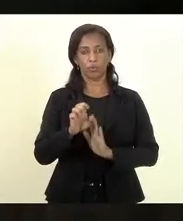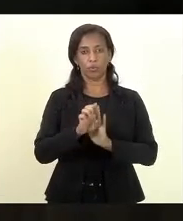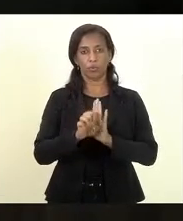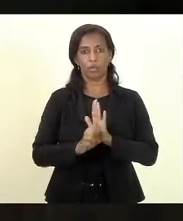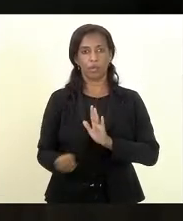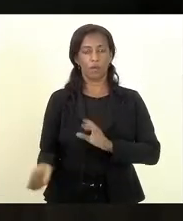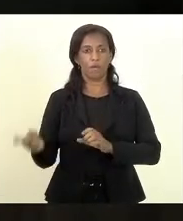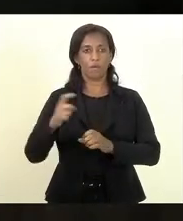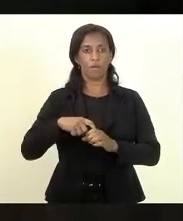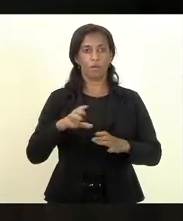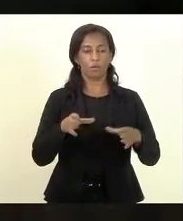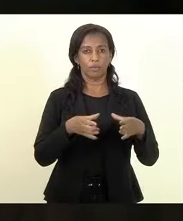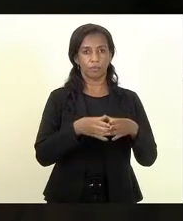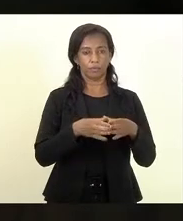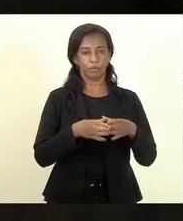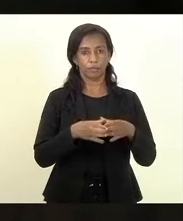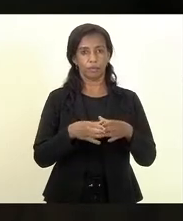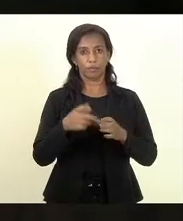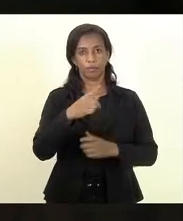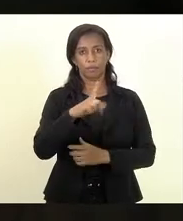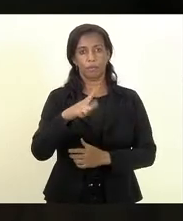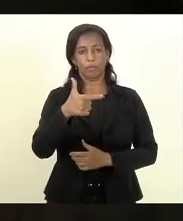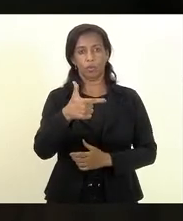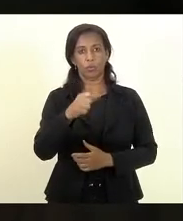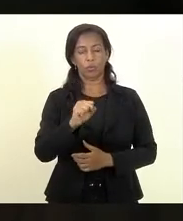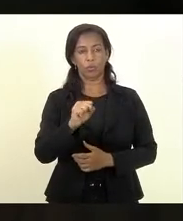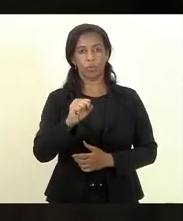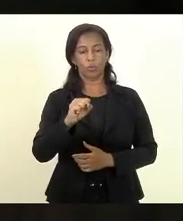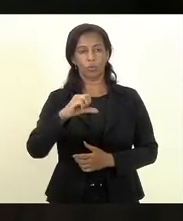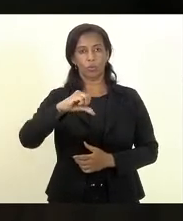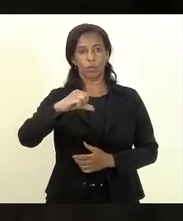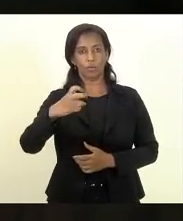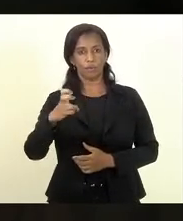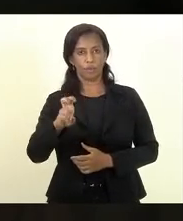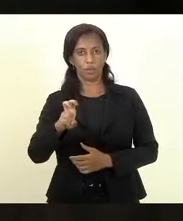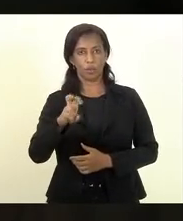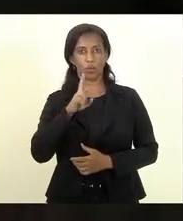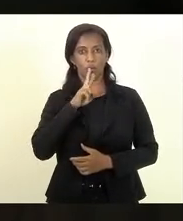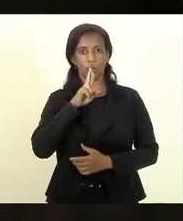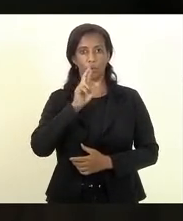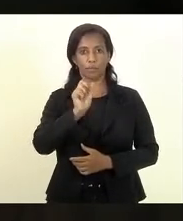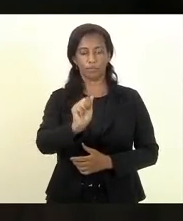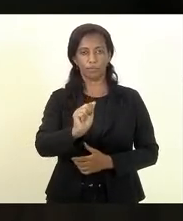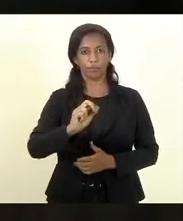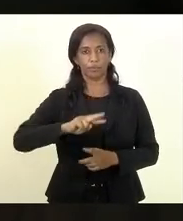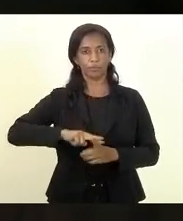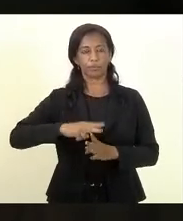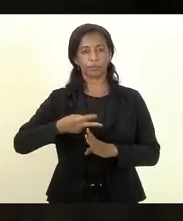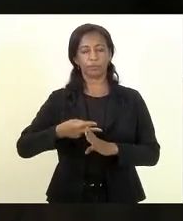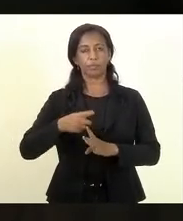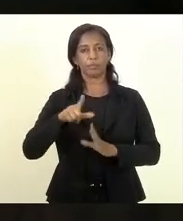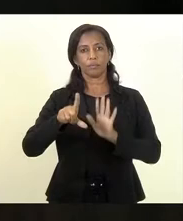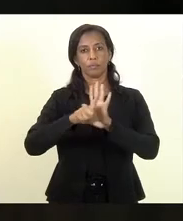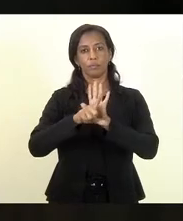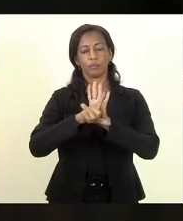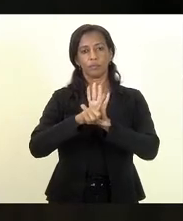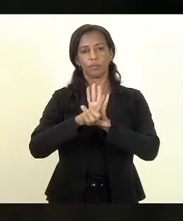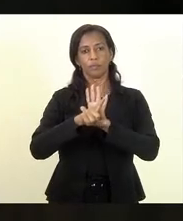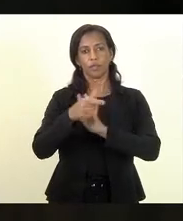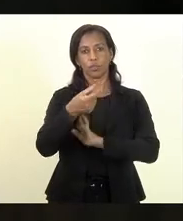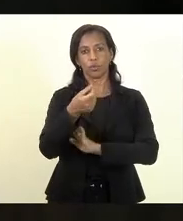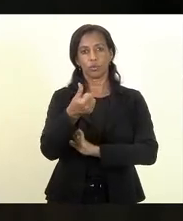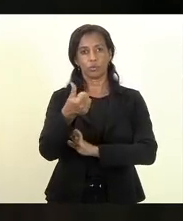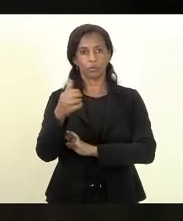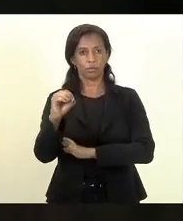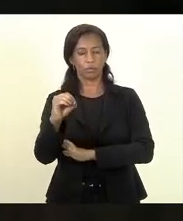retorna às comissões. Projeto de lei 2895 de 20, de autoria do deputado Rodrigo Amorim, que altera a lei 5.645 de